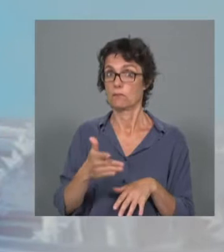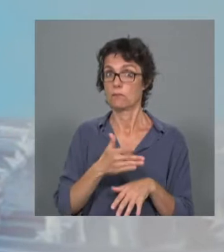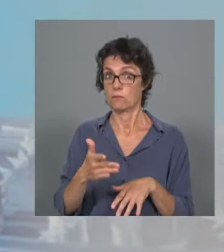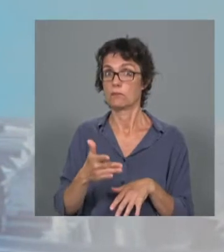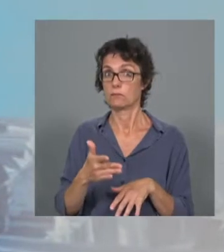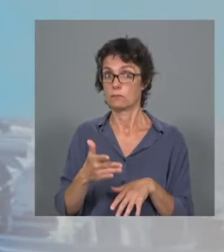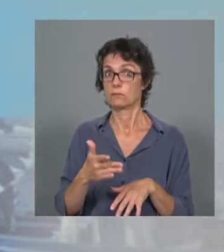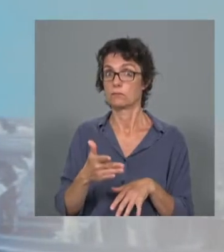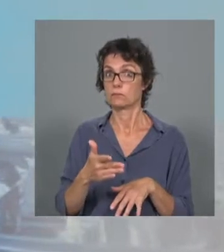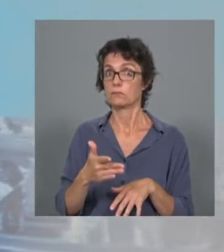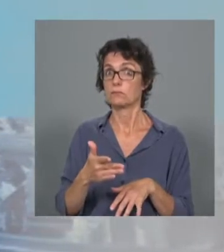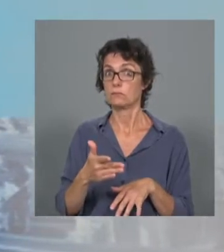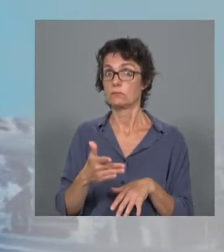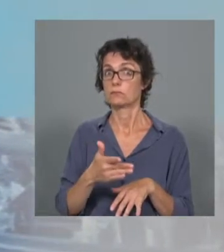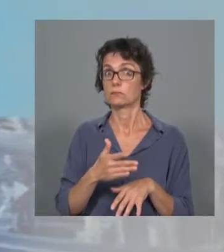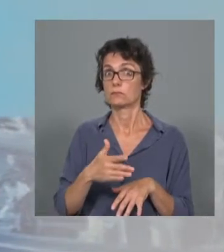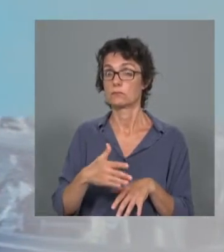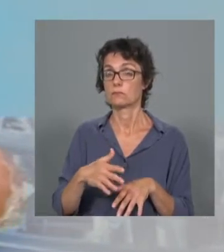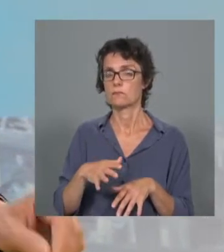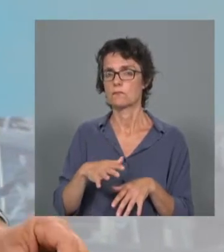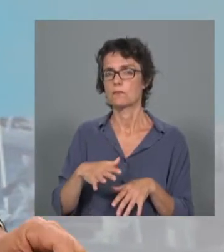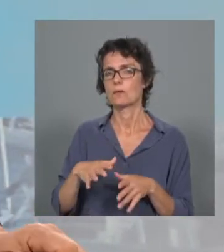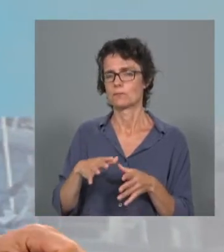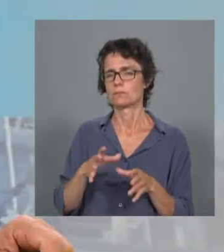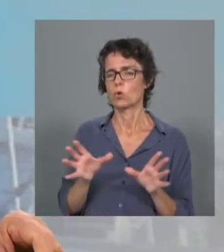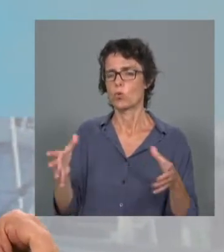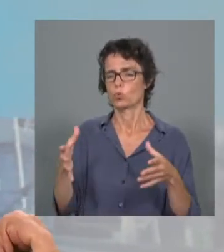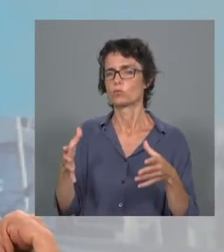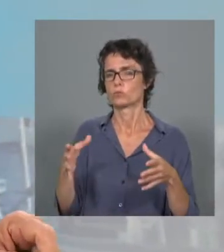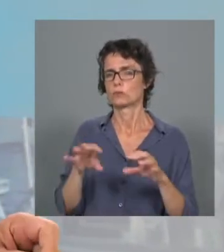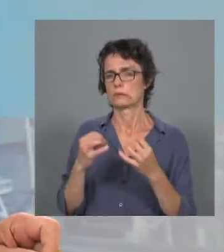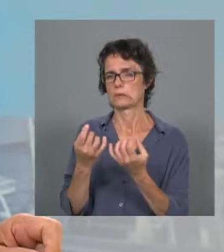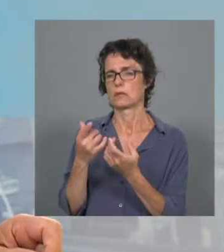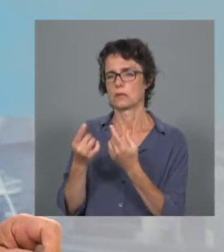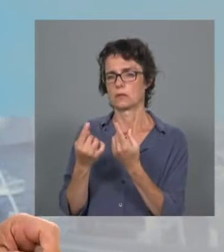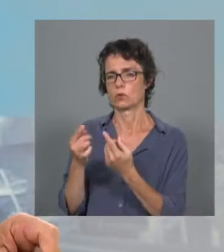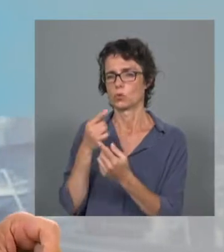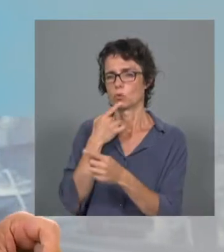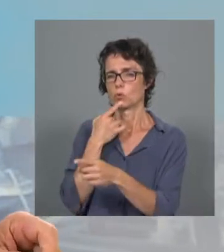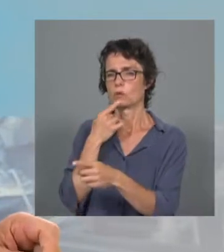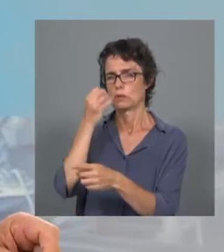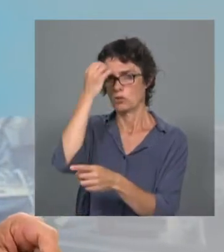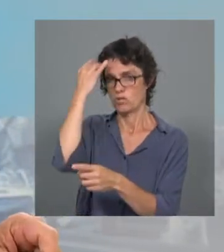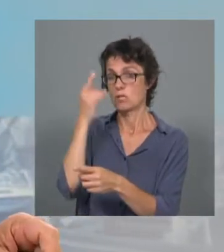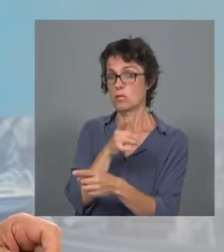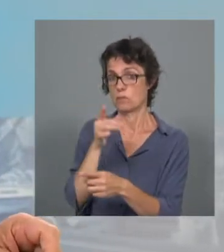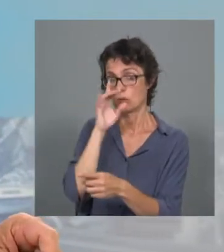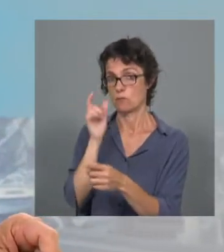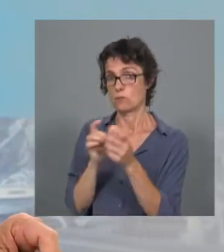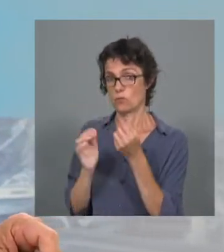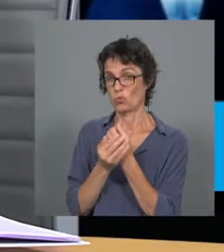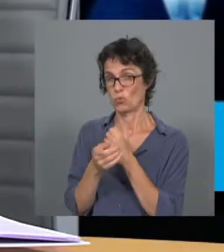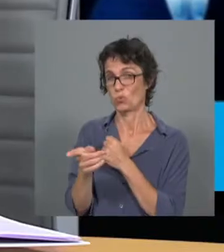também um setor da sociedade que talvez tivesse ficado esquecido em muitos momentos. Eu penso que no contexto da pandemia as pessoas